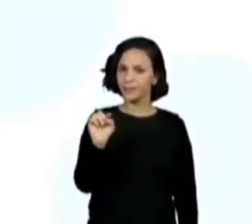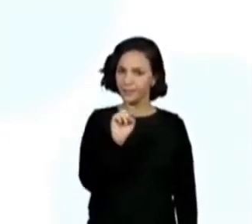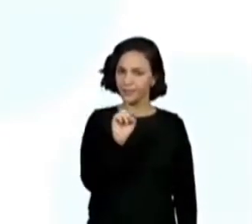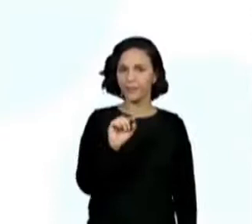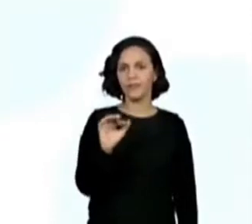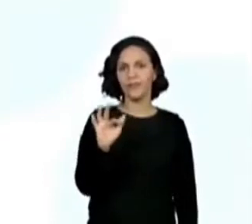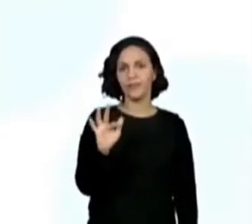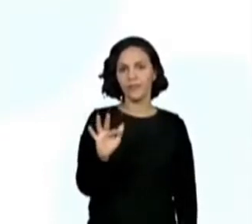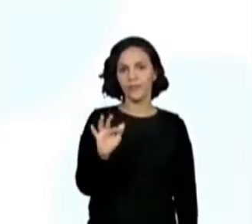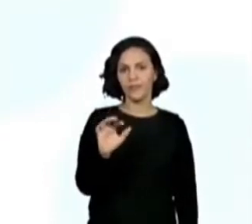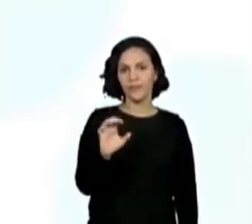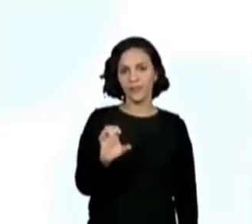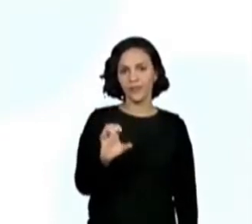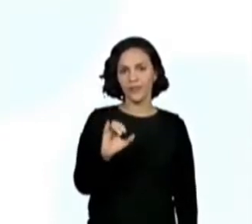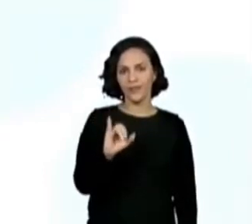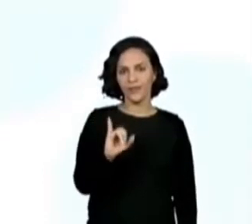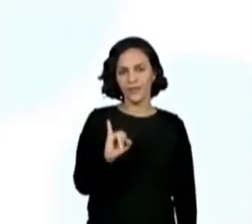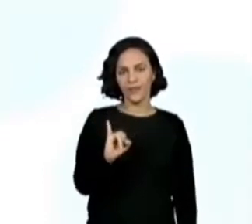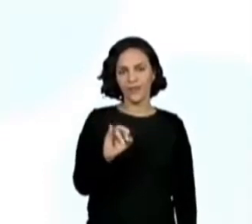Terça-feira.